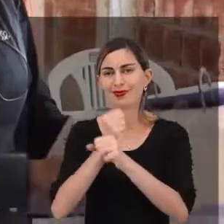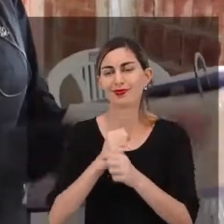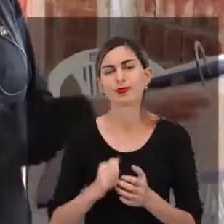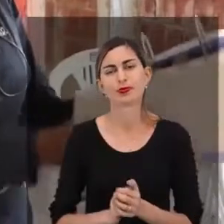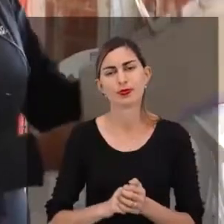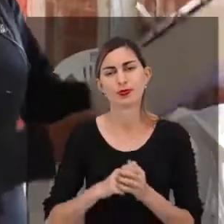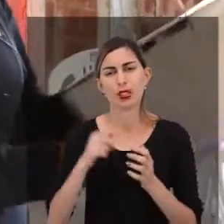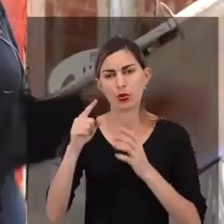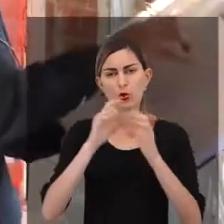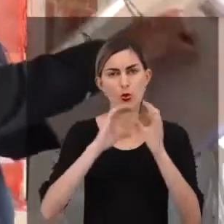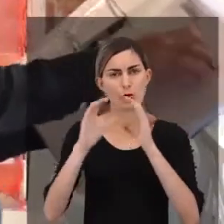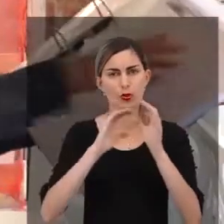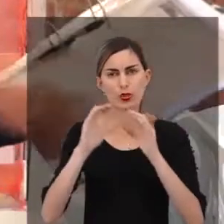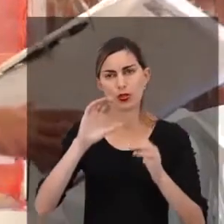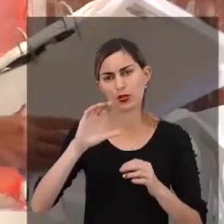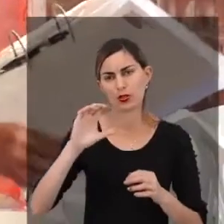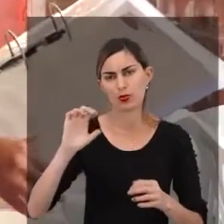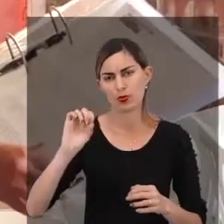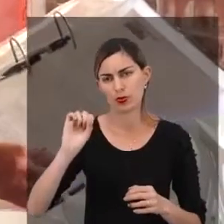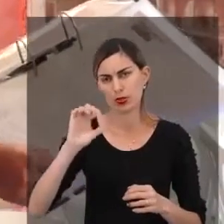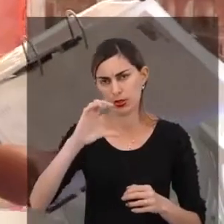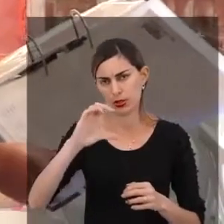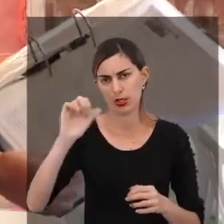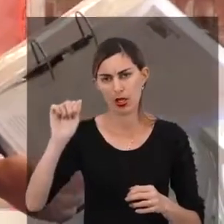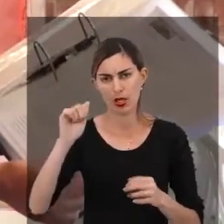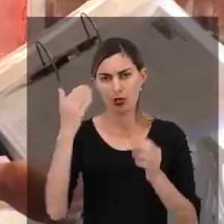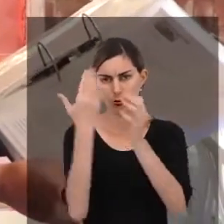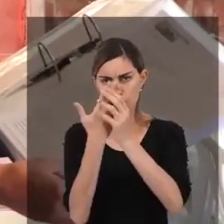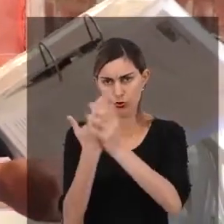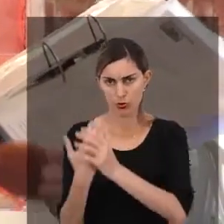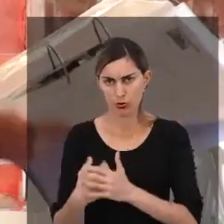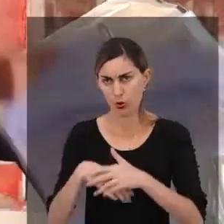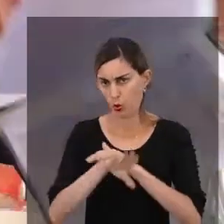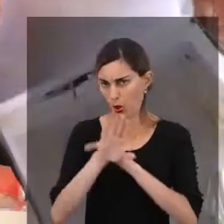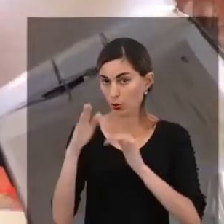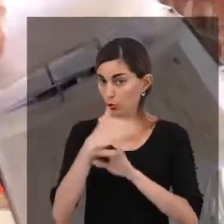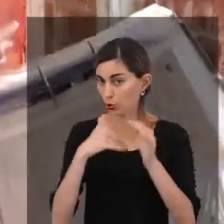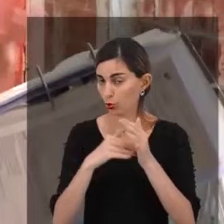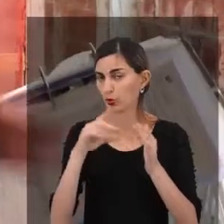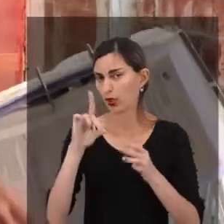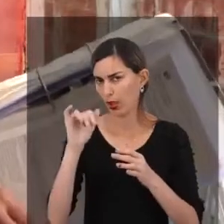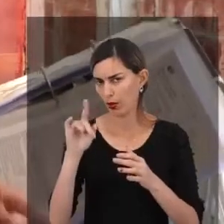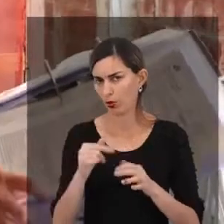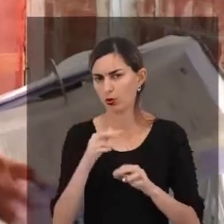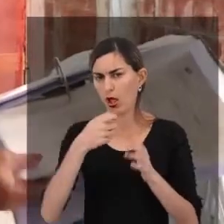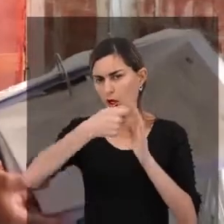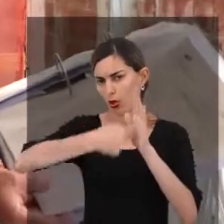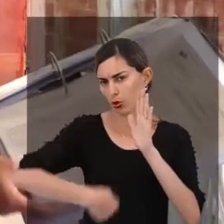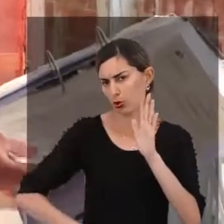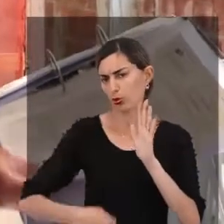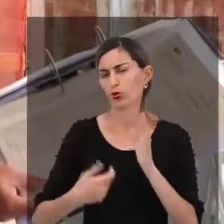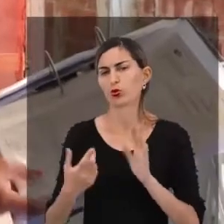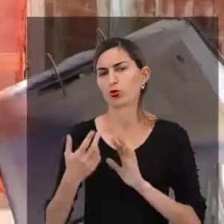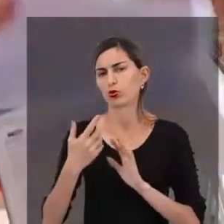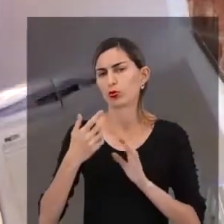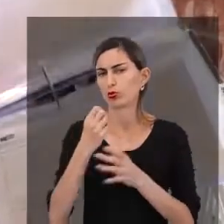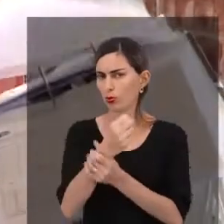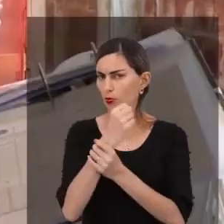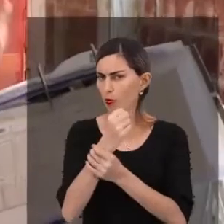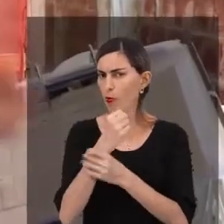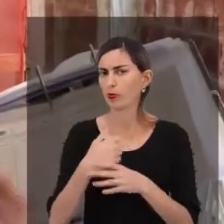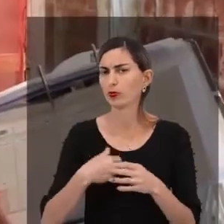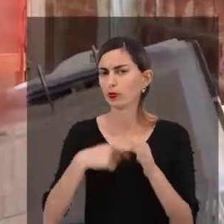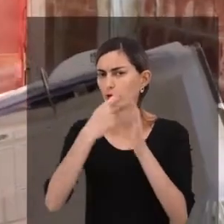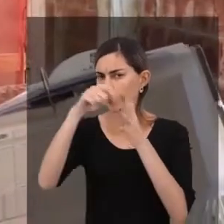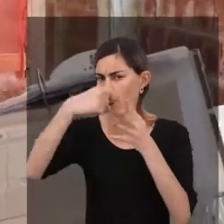certo? Aqui são a comunicação do CA, que eu arquivo todos, né, porque isso é auditado, né, relatórios